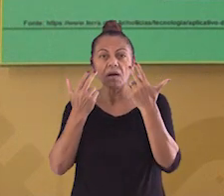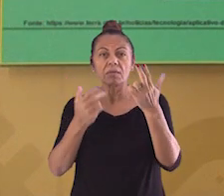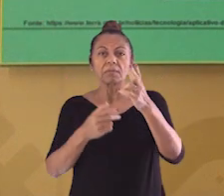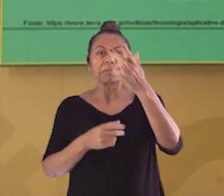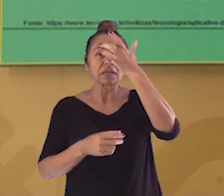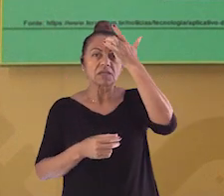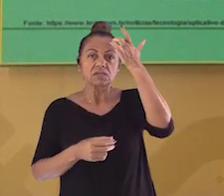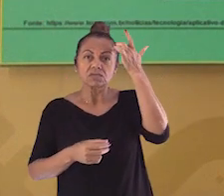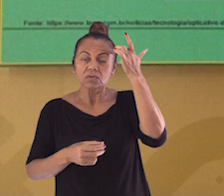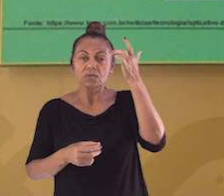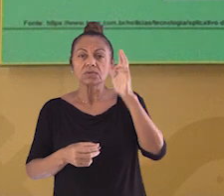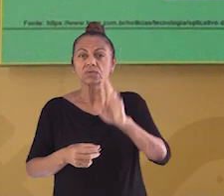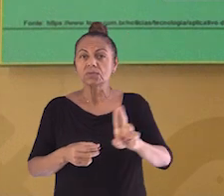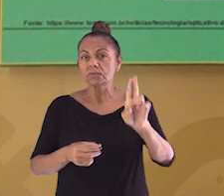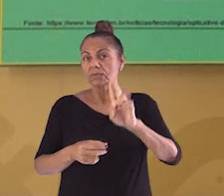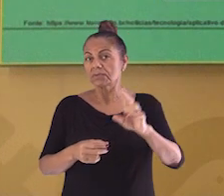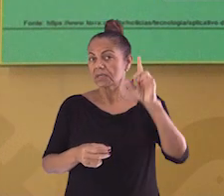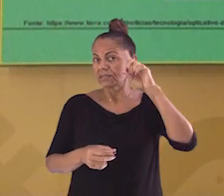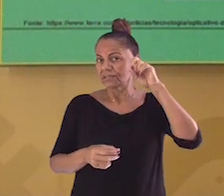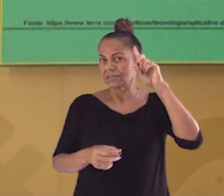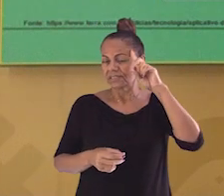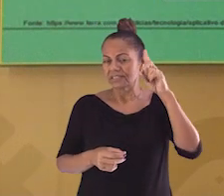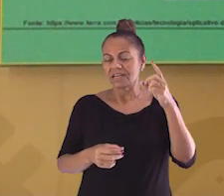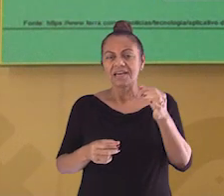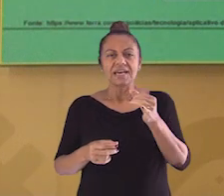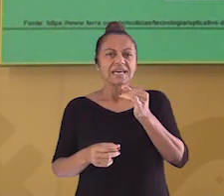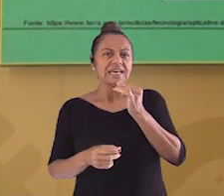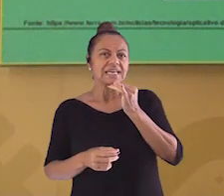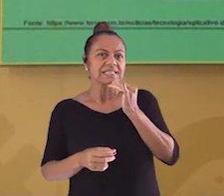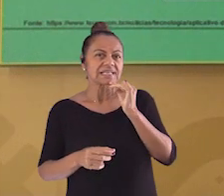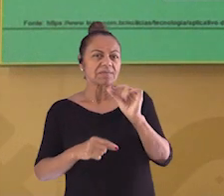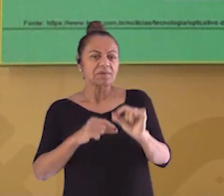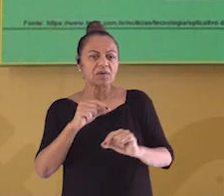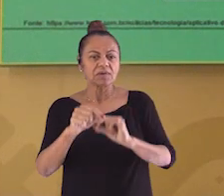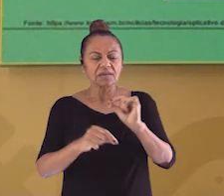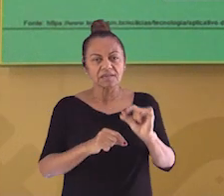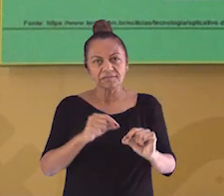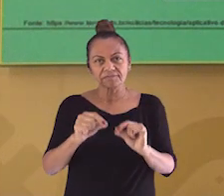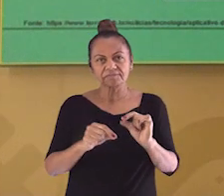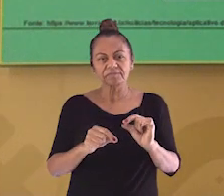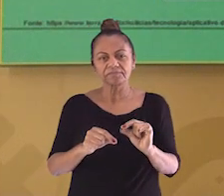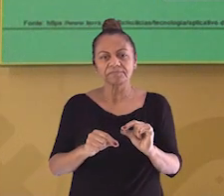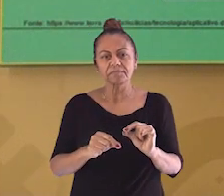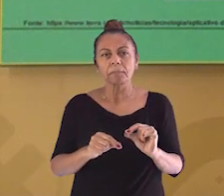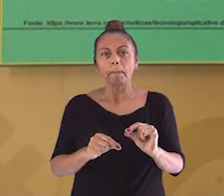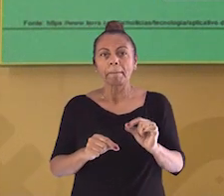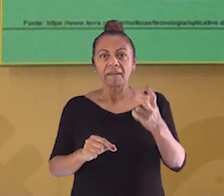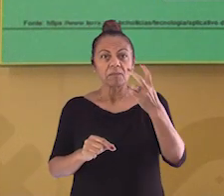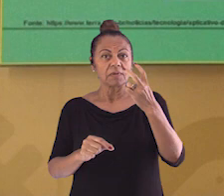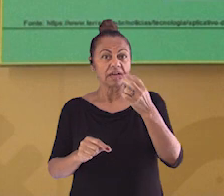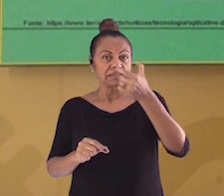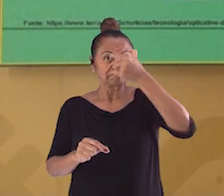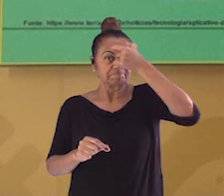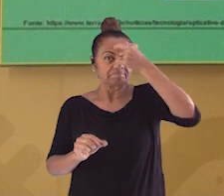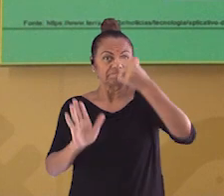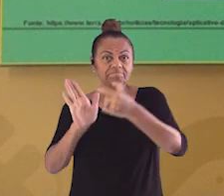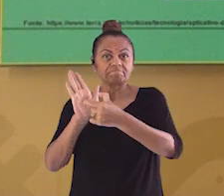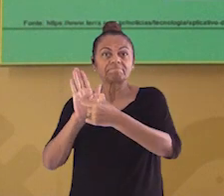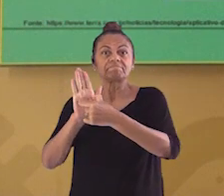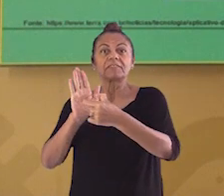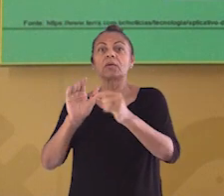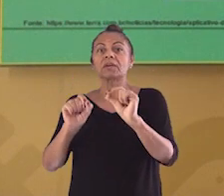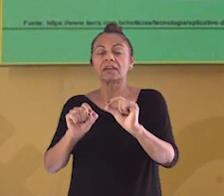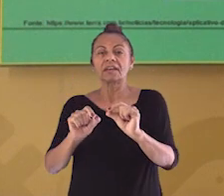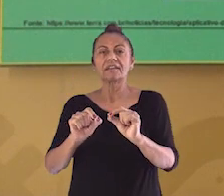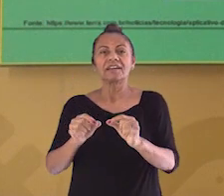pessoas se utilizarem dessas ferramentas em seu cotidiano. Um exemplo de inteligência artificial muito comum no cotidiano